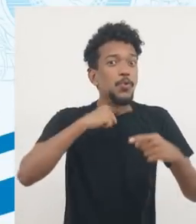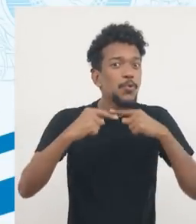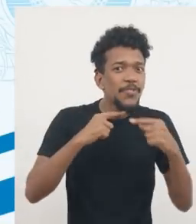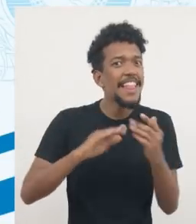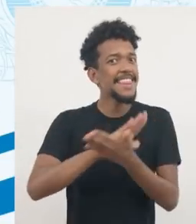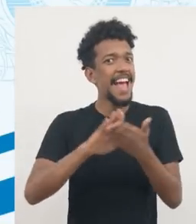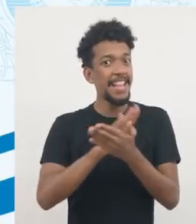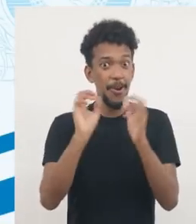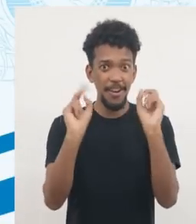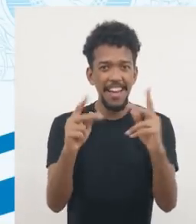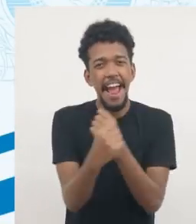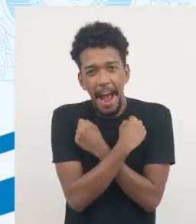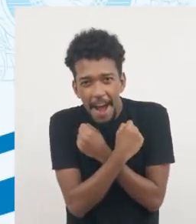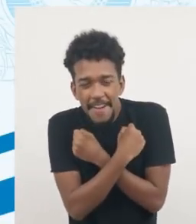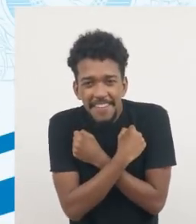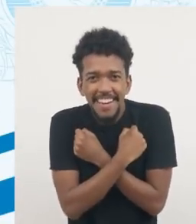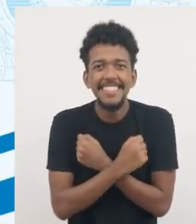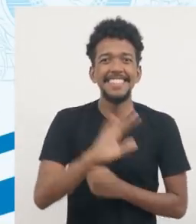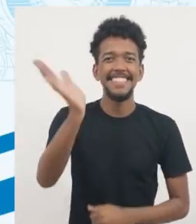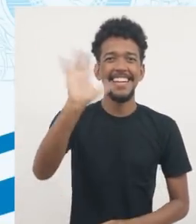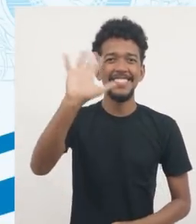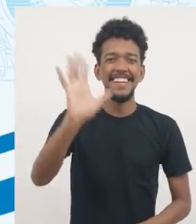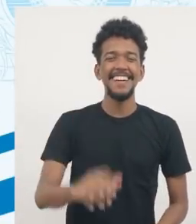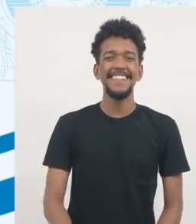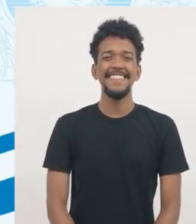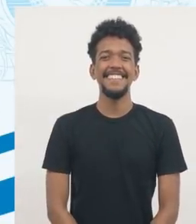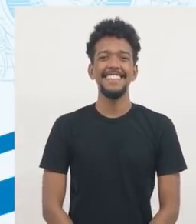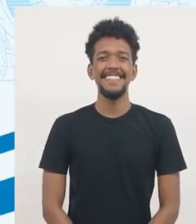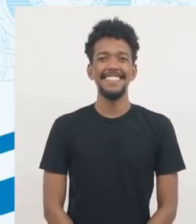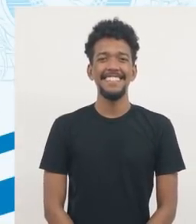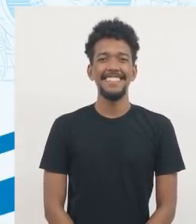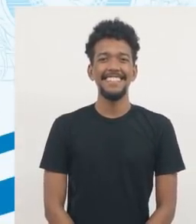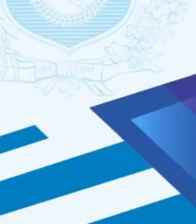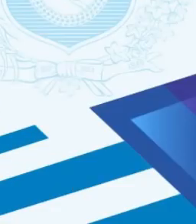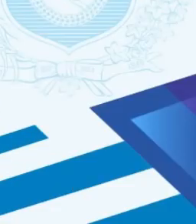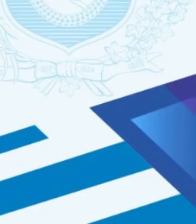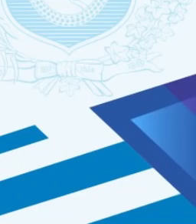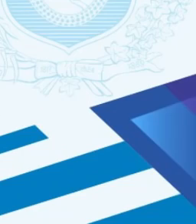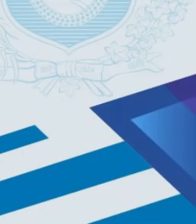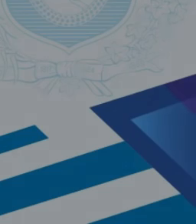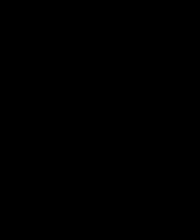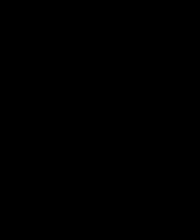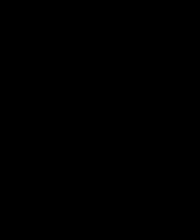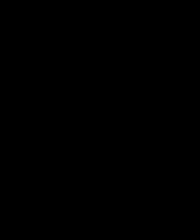não fique nenhuma dúvida, ok? Grande abraço. Até mais. Tchau, tchau. Valeu.